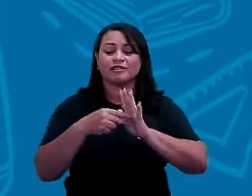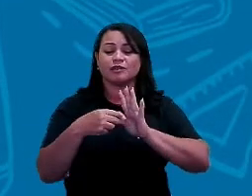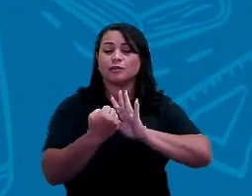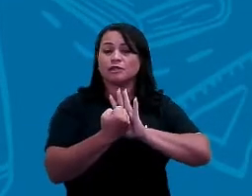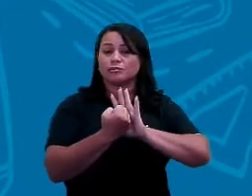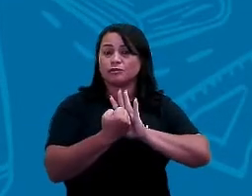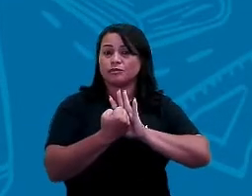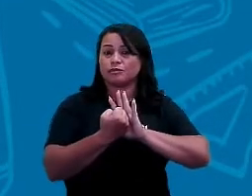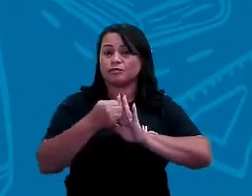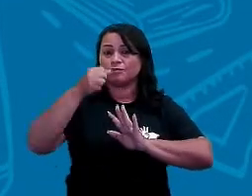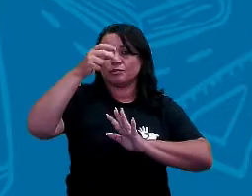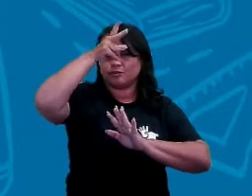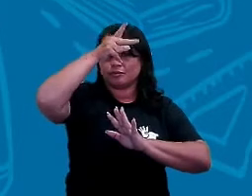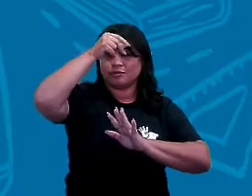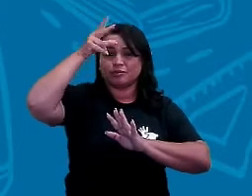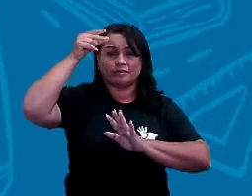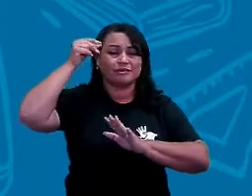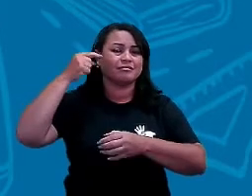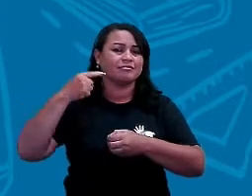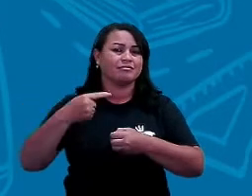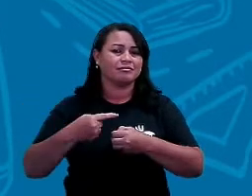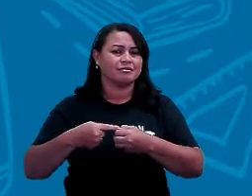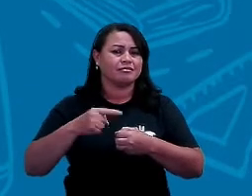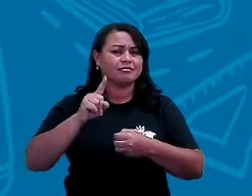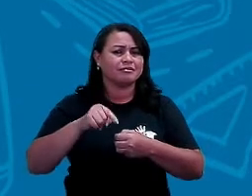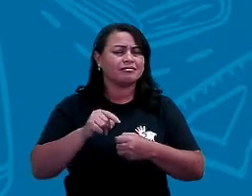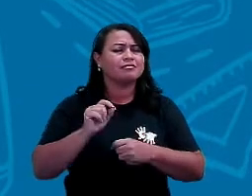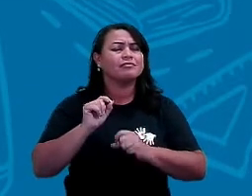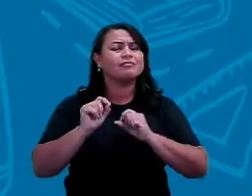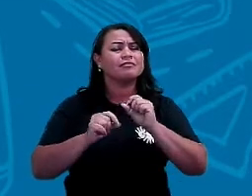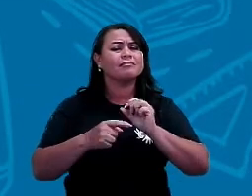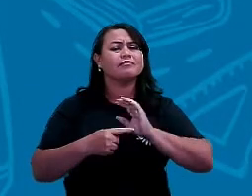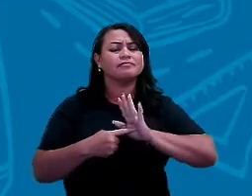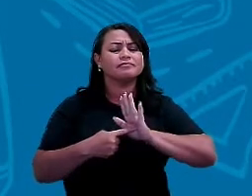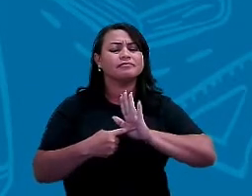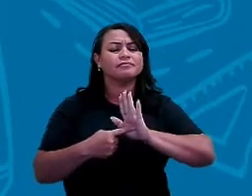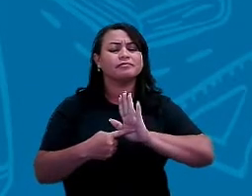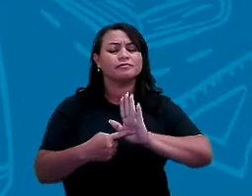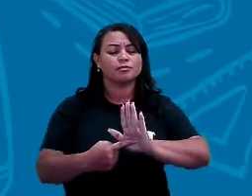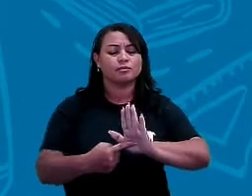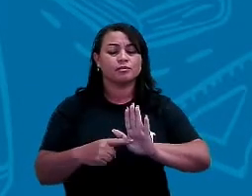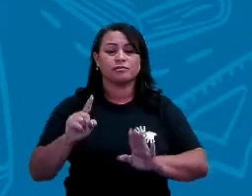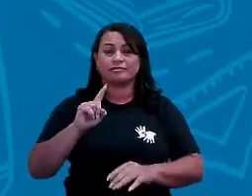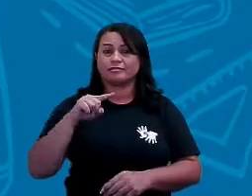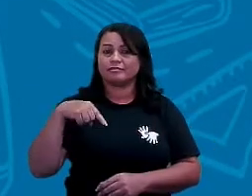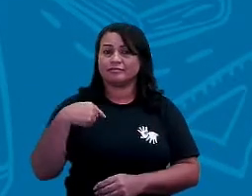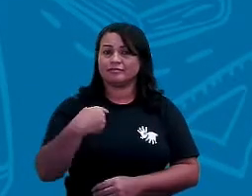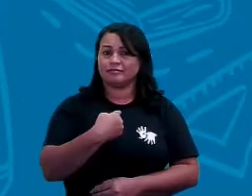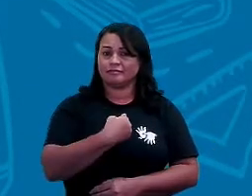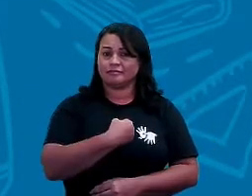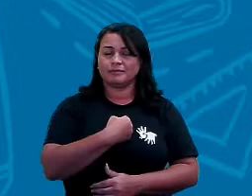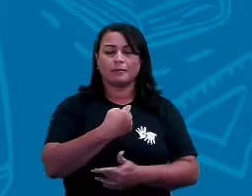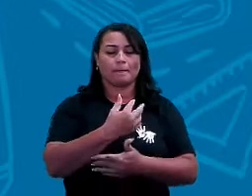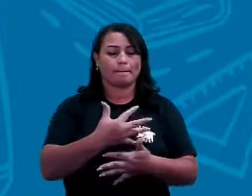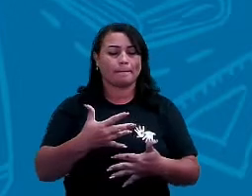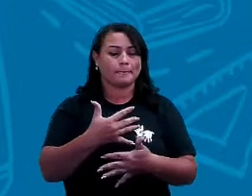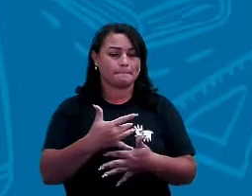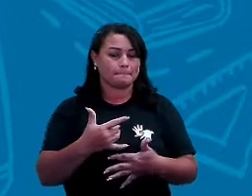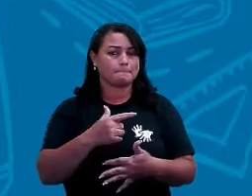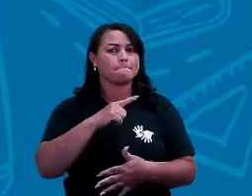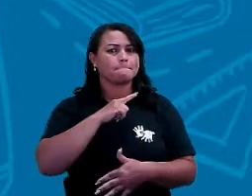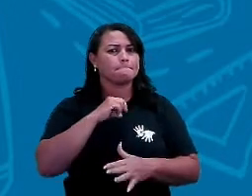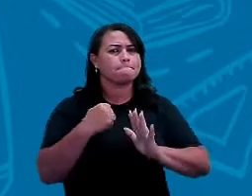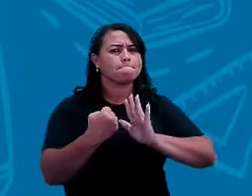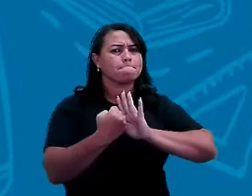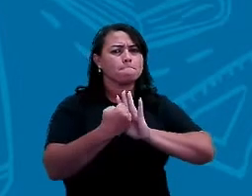municipal. Ó, um símbolo municipal é aquilo que representa a nossa cidade. Então, como símbolo municipal,